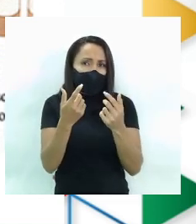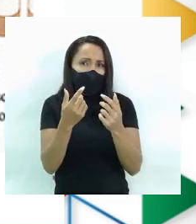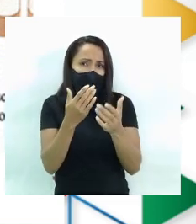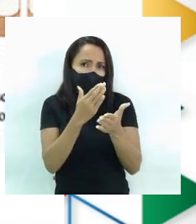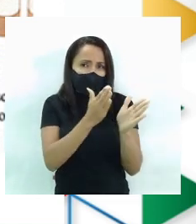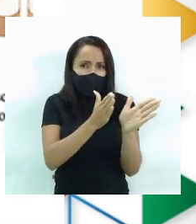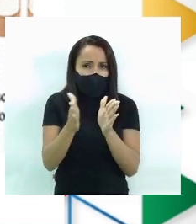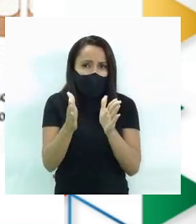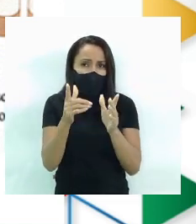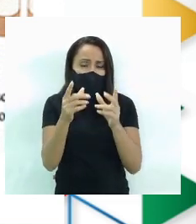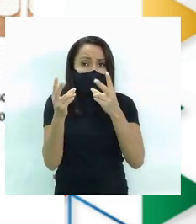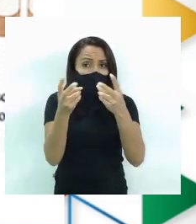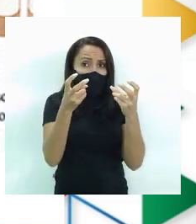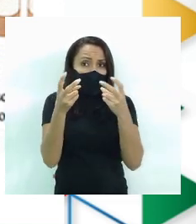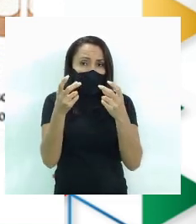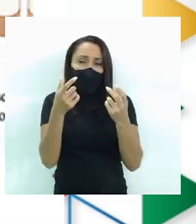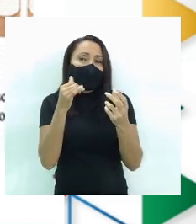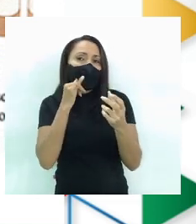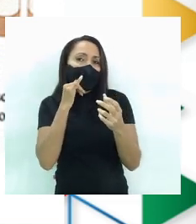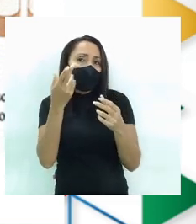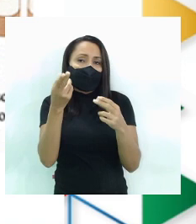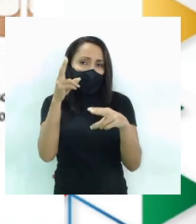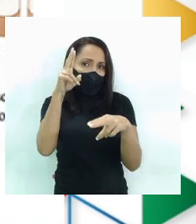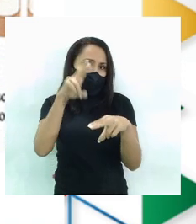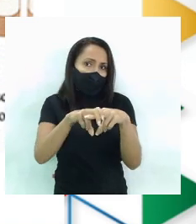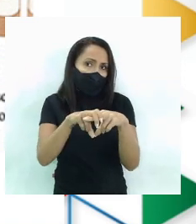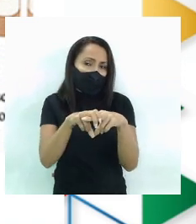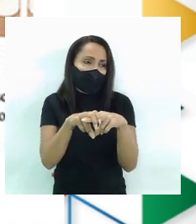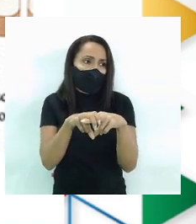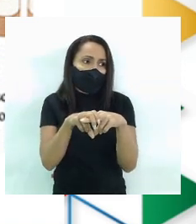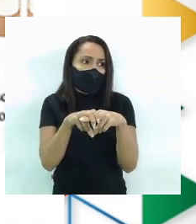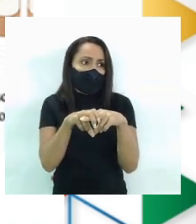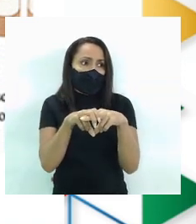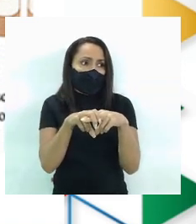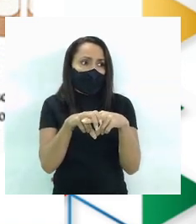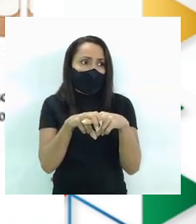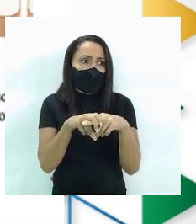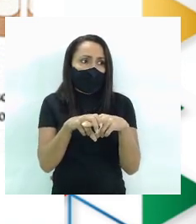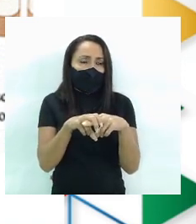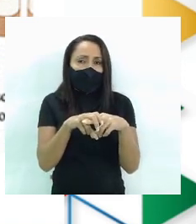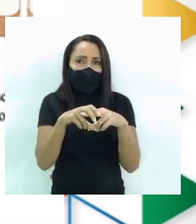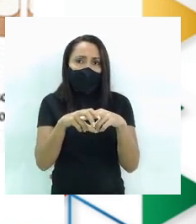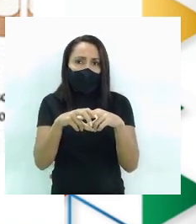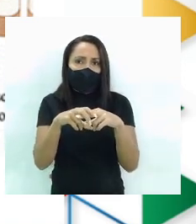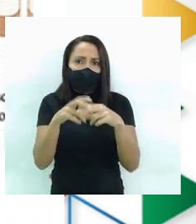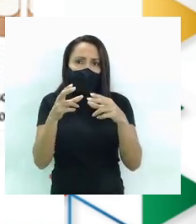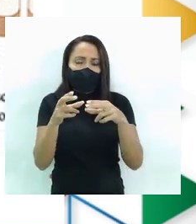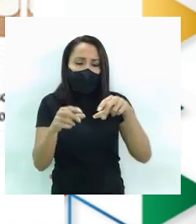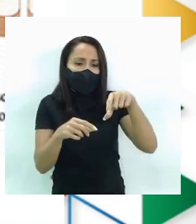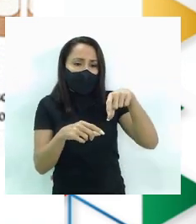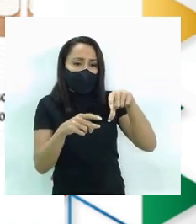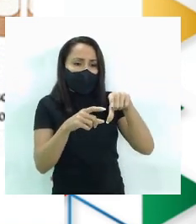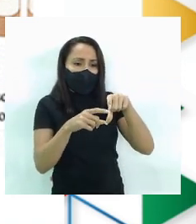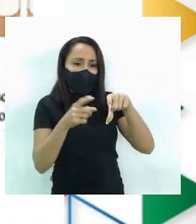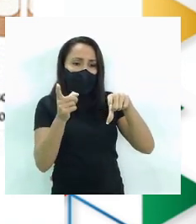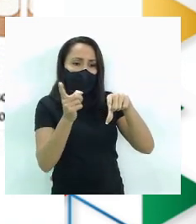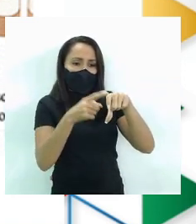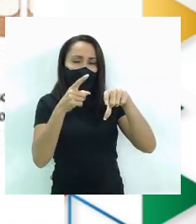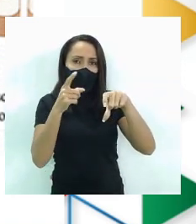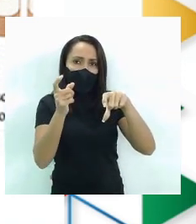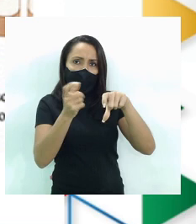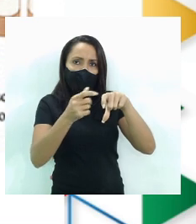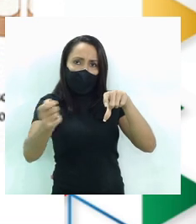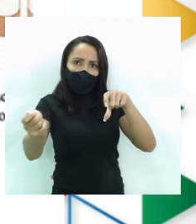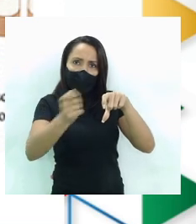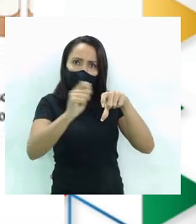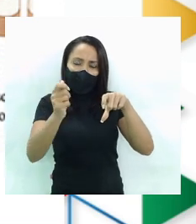ocorreu. Exemplo, você está sentado em um clínica e o médico dá uma martelada no seu joelho. O que é que faz? O seu pé vai